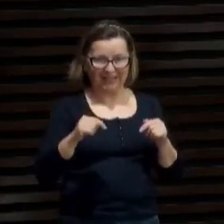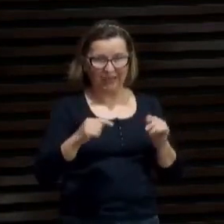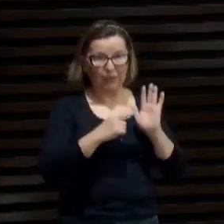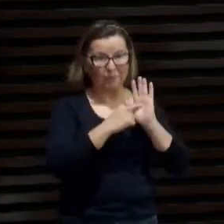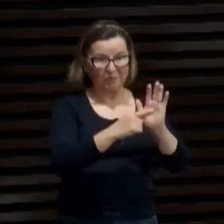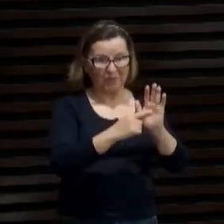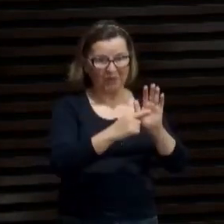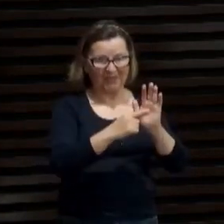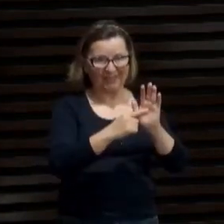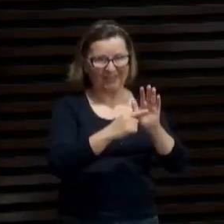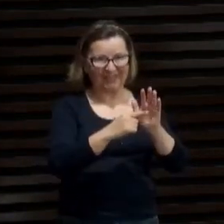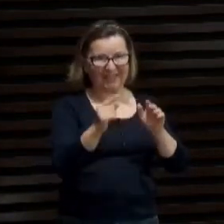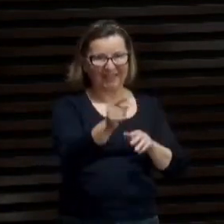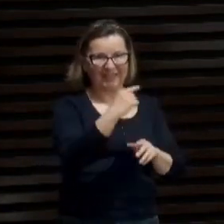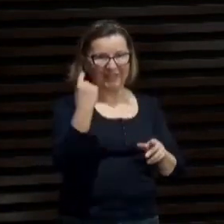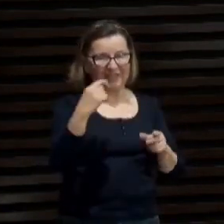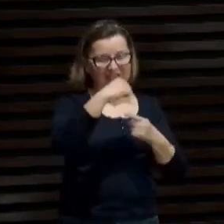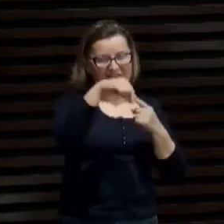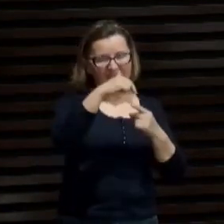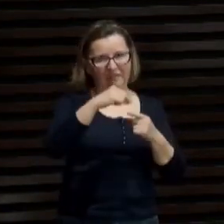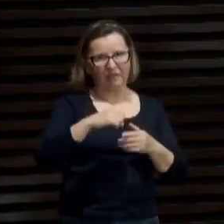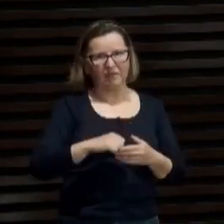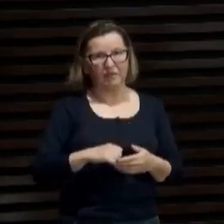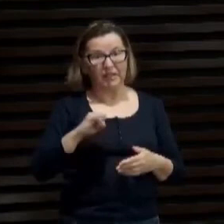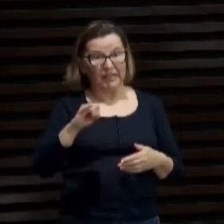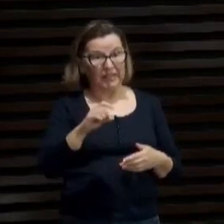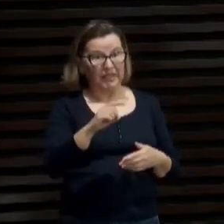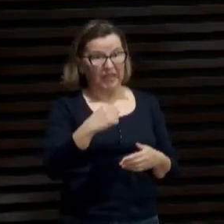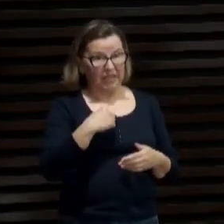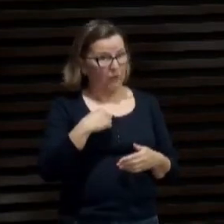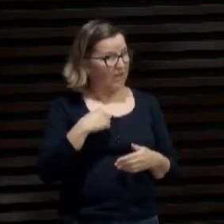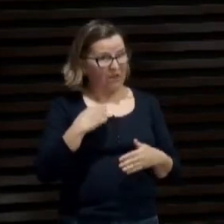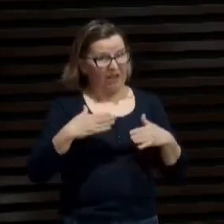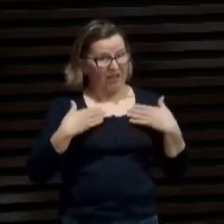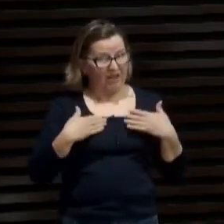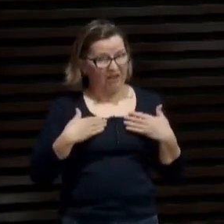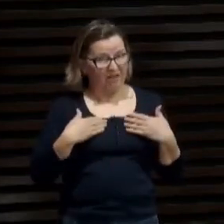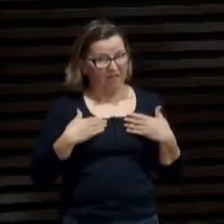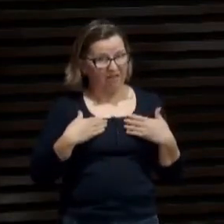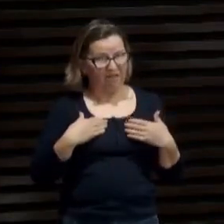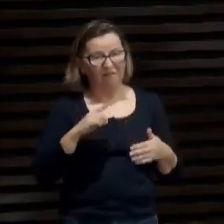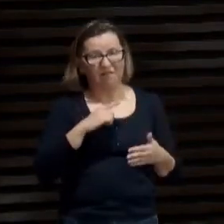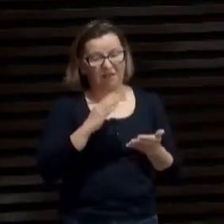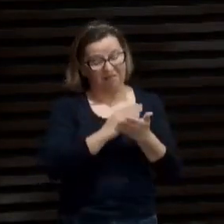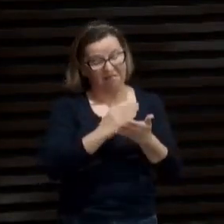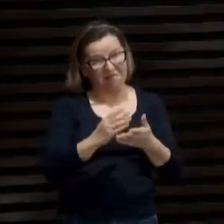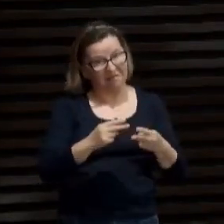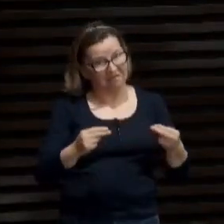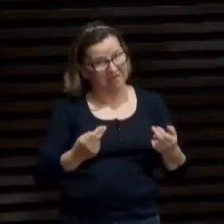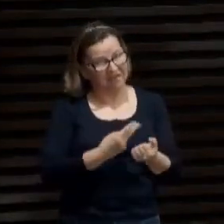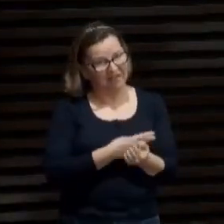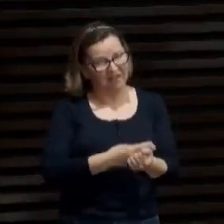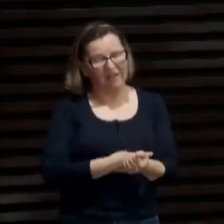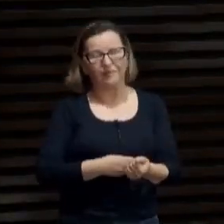É um fruto do Espírito. Se eu não estou alegre, alguma coisa está errada. O próprio pastor Glênio, de vez em quando cita aqui, não sei